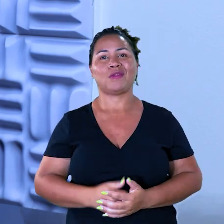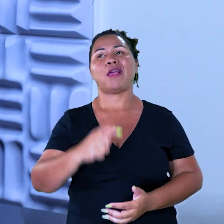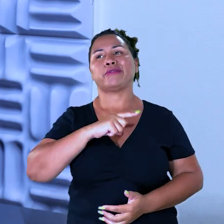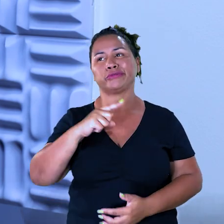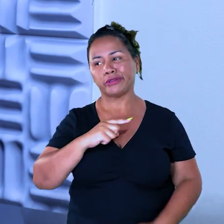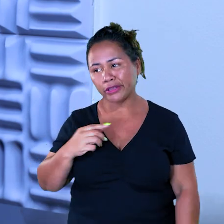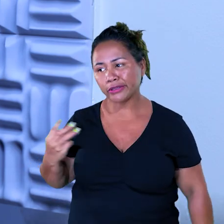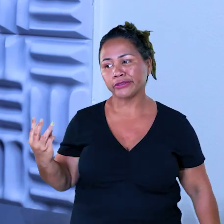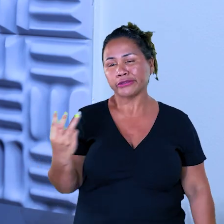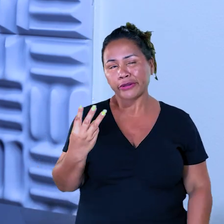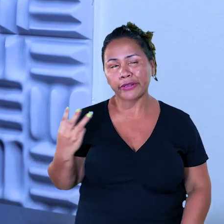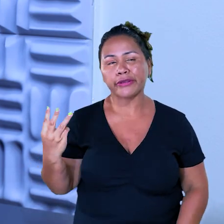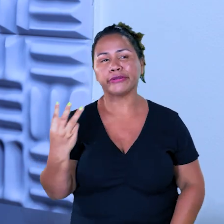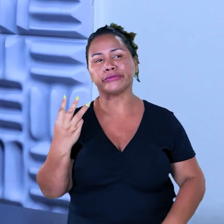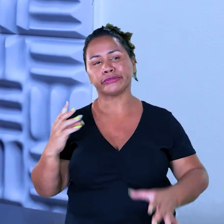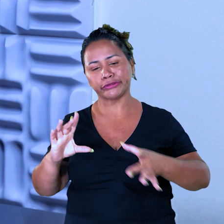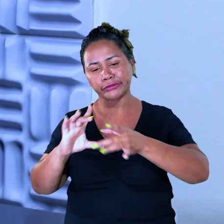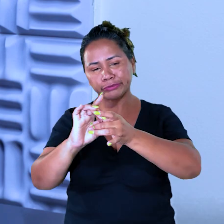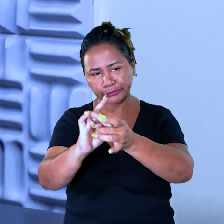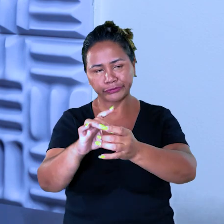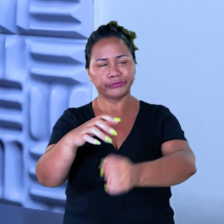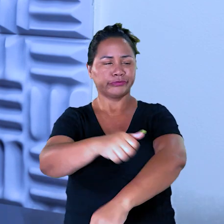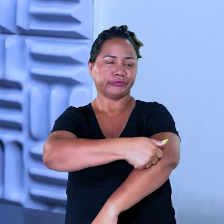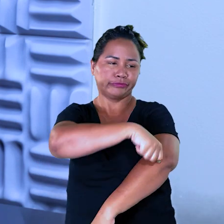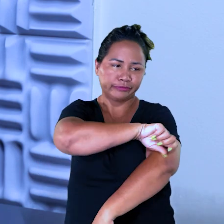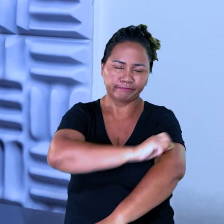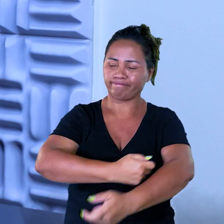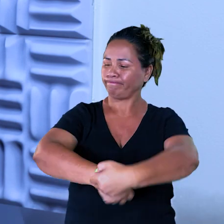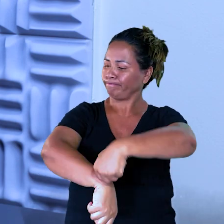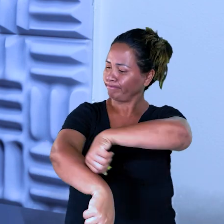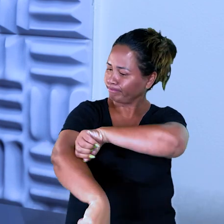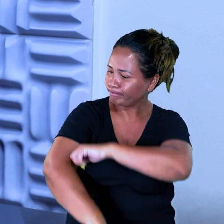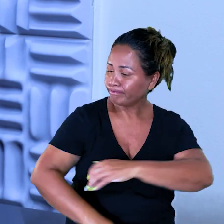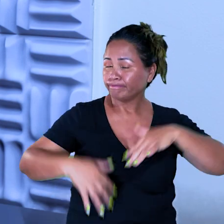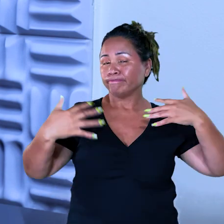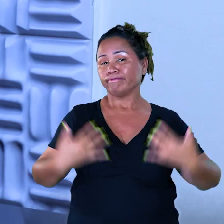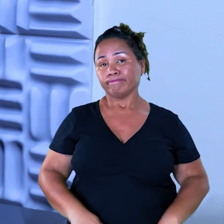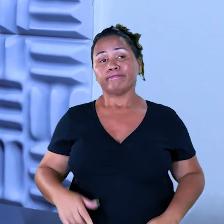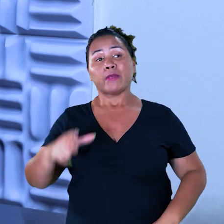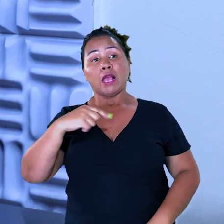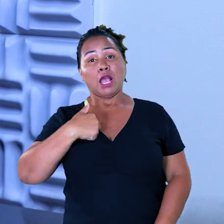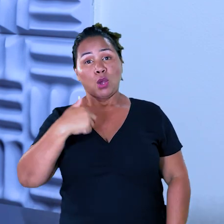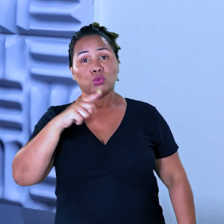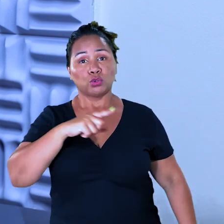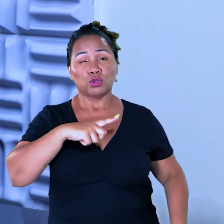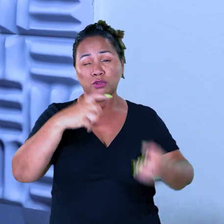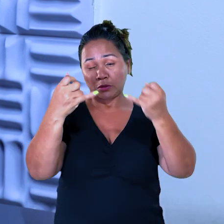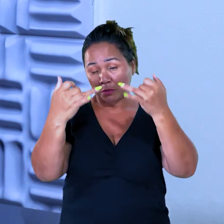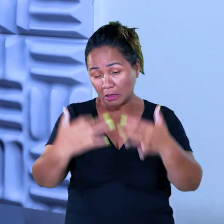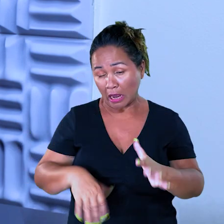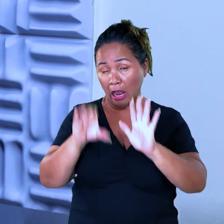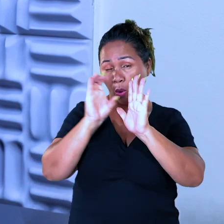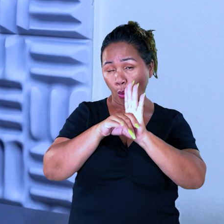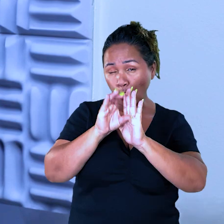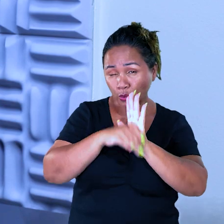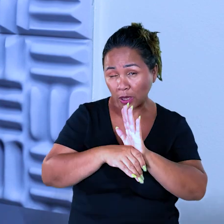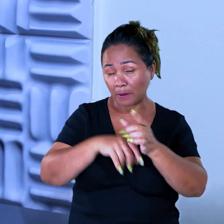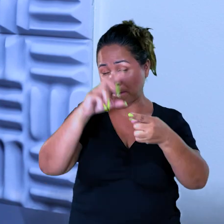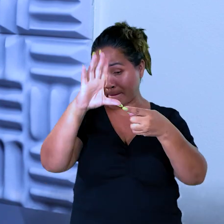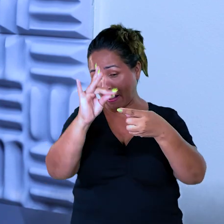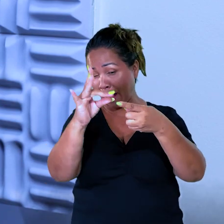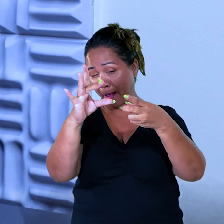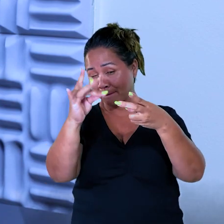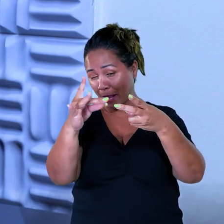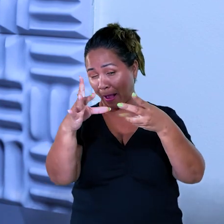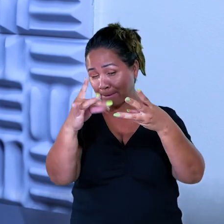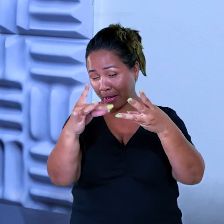esse trabalho acontecer. Isso. Eu tive que explicar conceito a conceito, Líbia, eu criar muitas situações